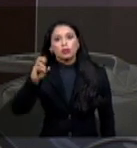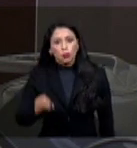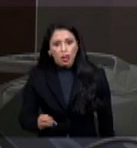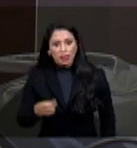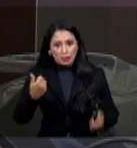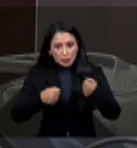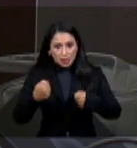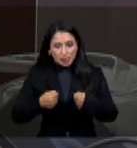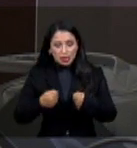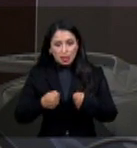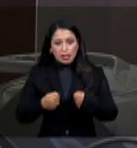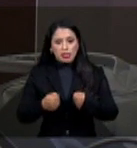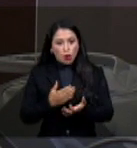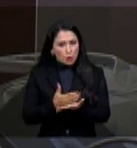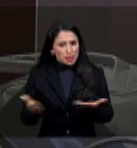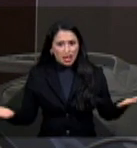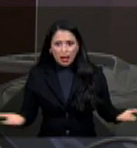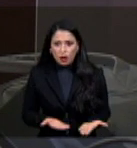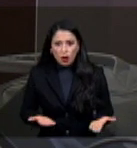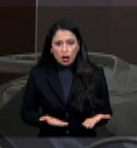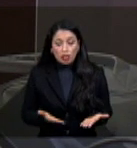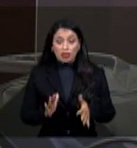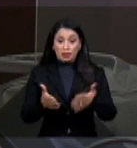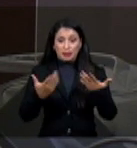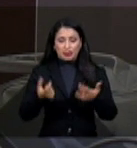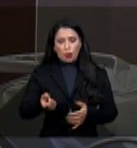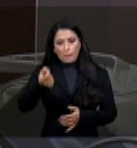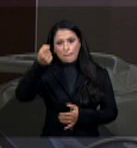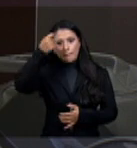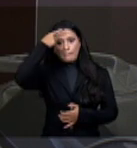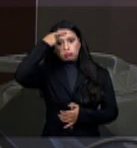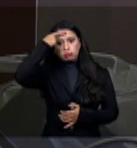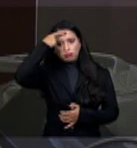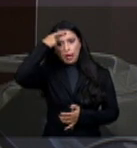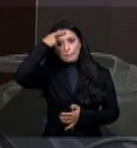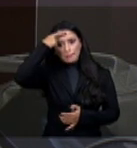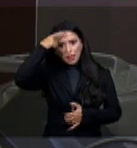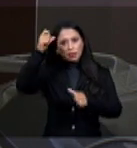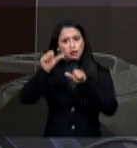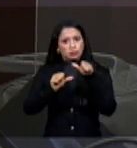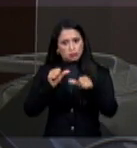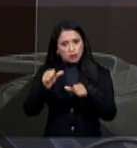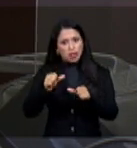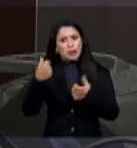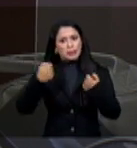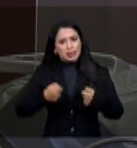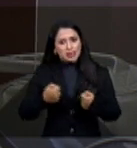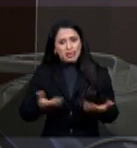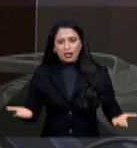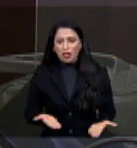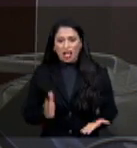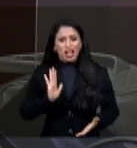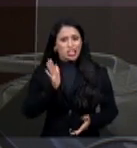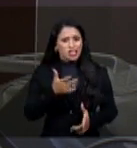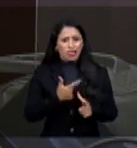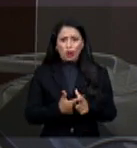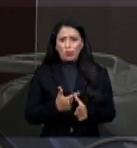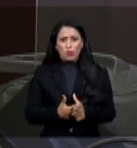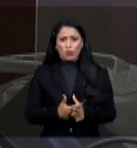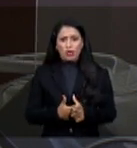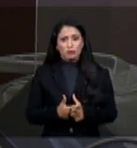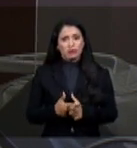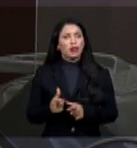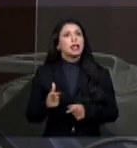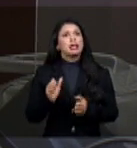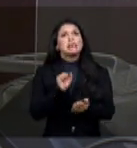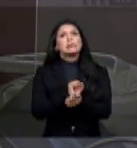esse convite para agir agora. É preciso entender que já estamos em crise. A gente não tem que se preparar para uma crise que